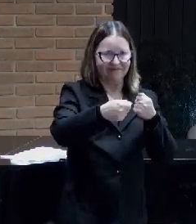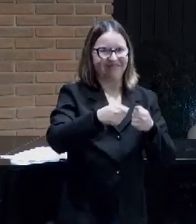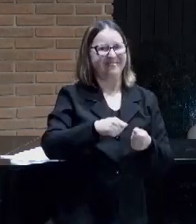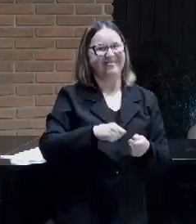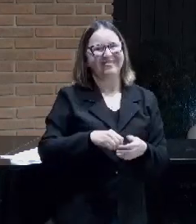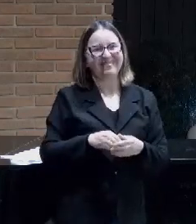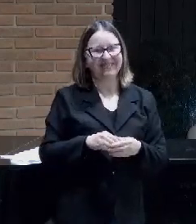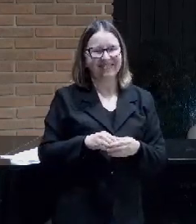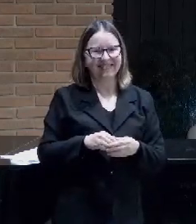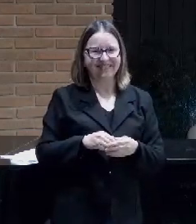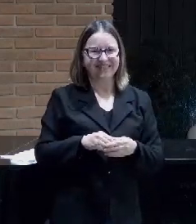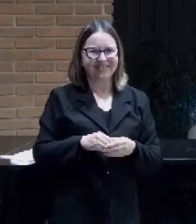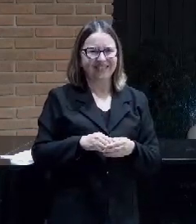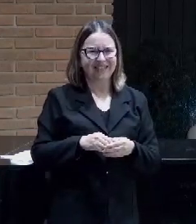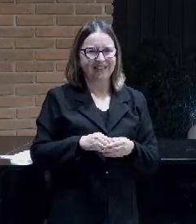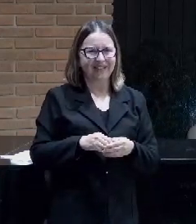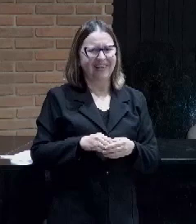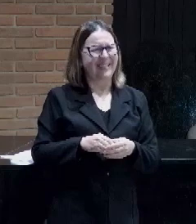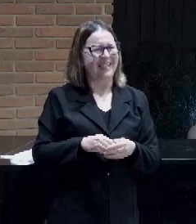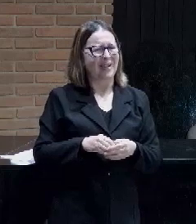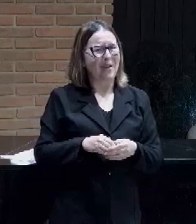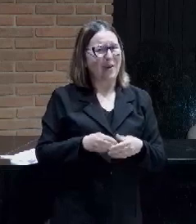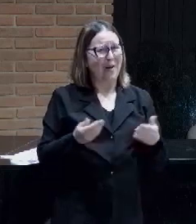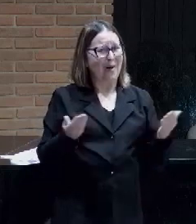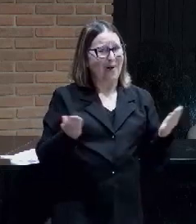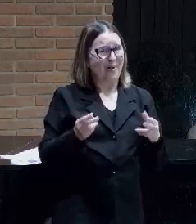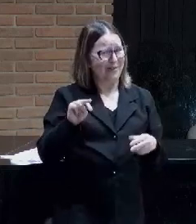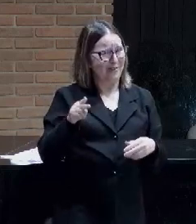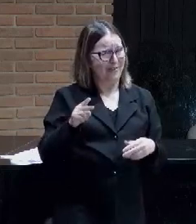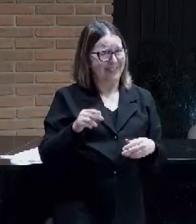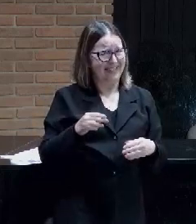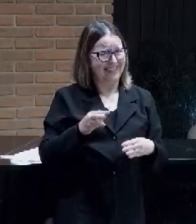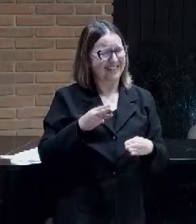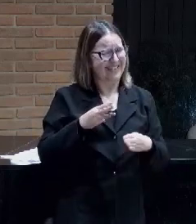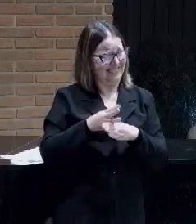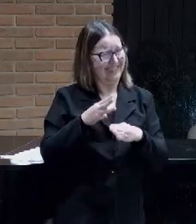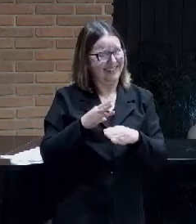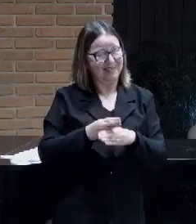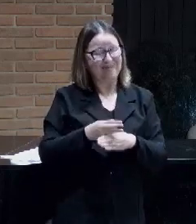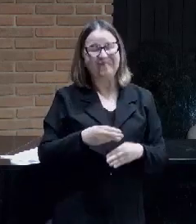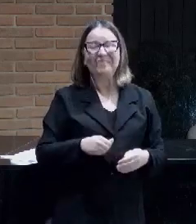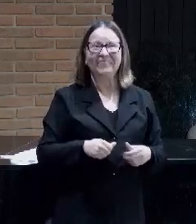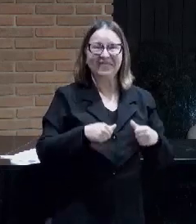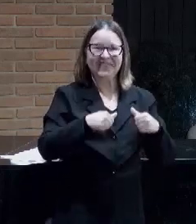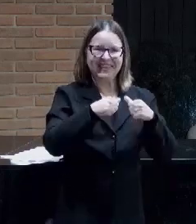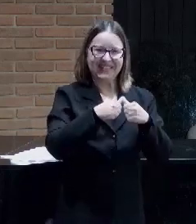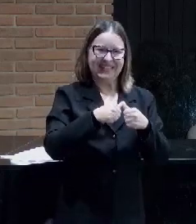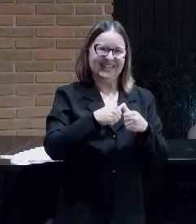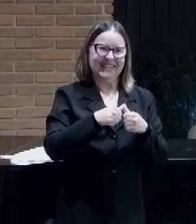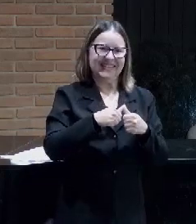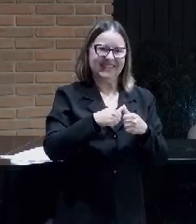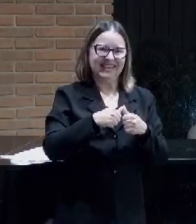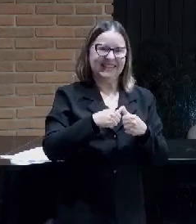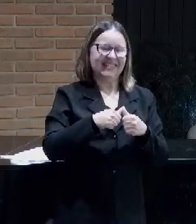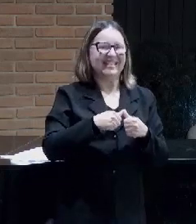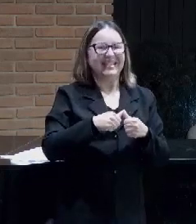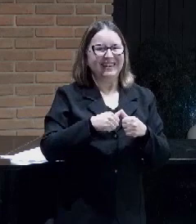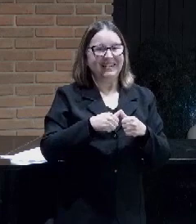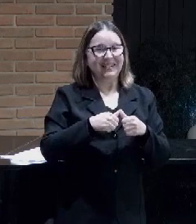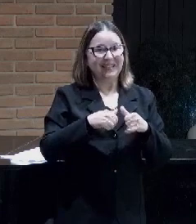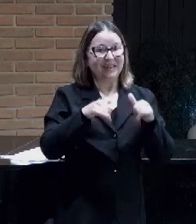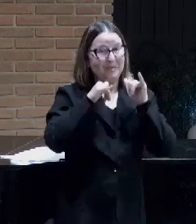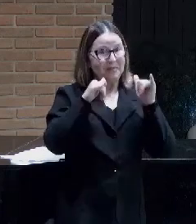fácil com o WhatsApp e Telegram também. E essa mensagem era para ser entregue ao povo ninivita por meio de Jonas. E Deus mandou que